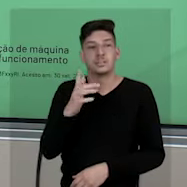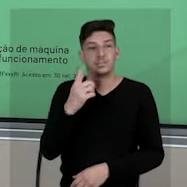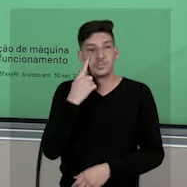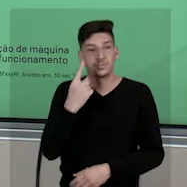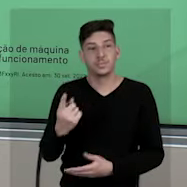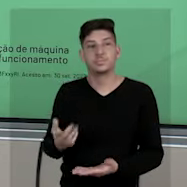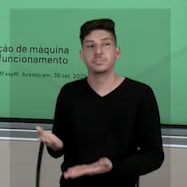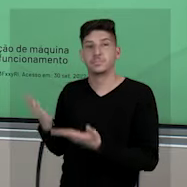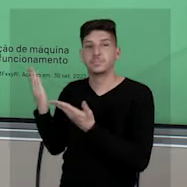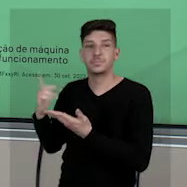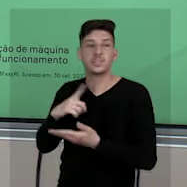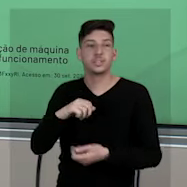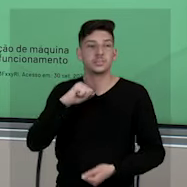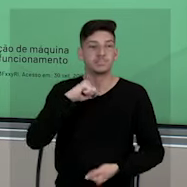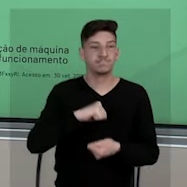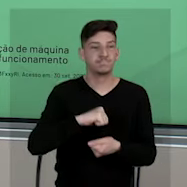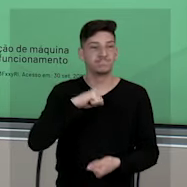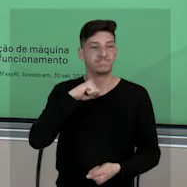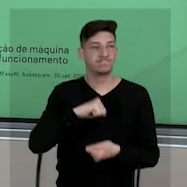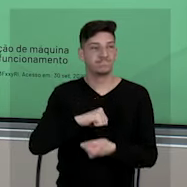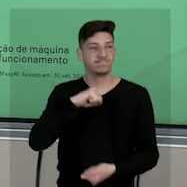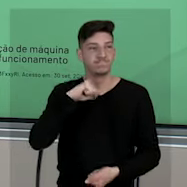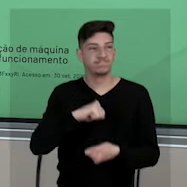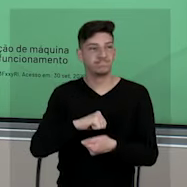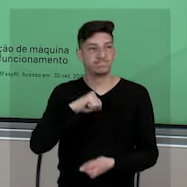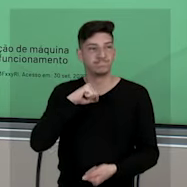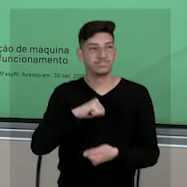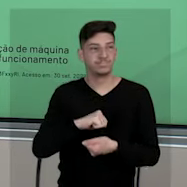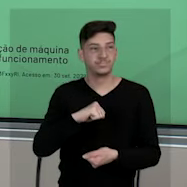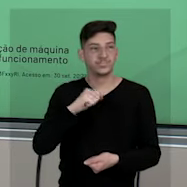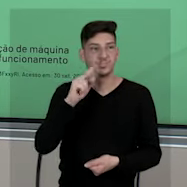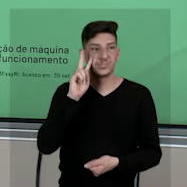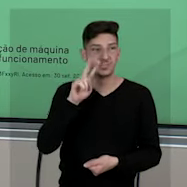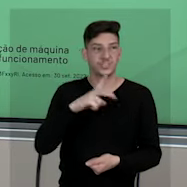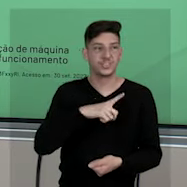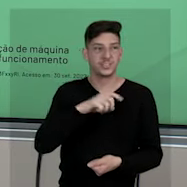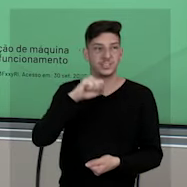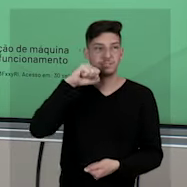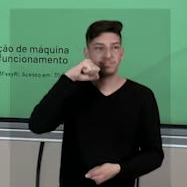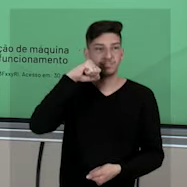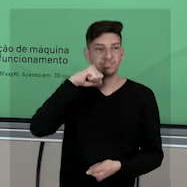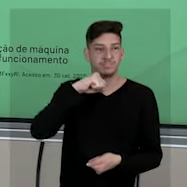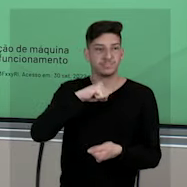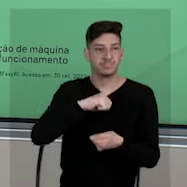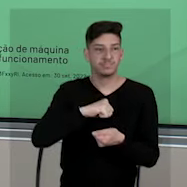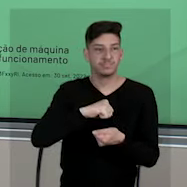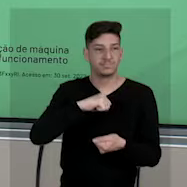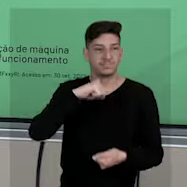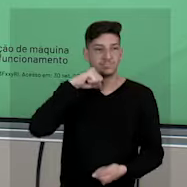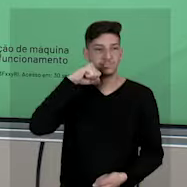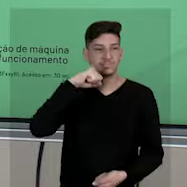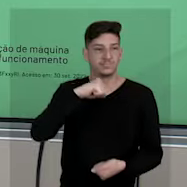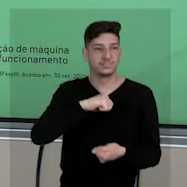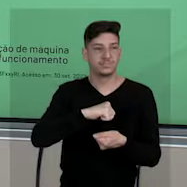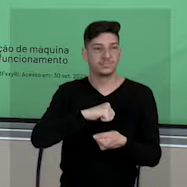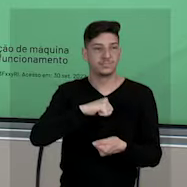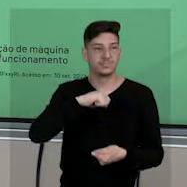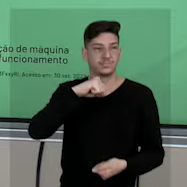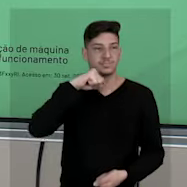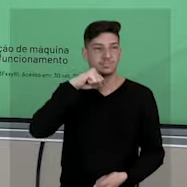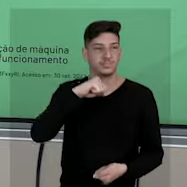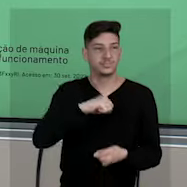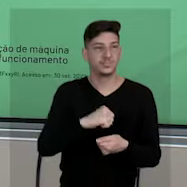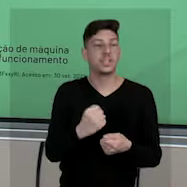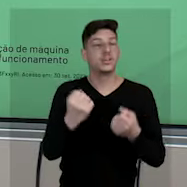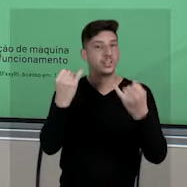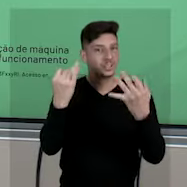de um pistão aqui, mostrando para a gente, né, todo o deslocamento ao longo do processo do gráfico, que eu vou explicar com calma,